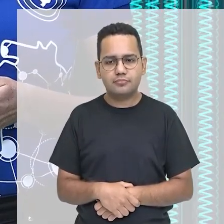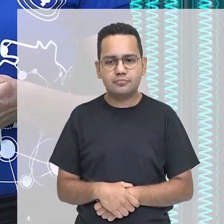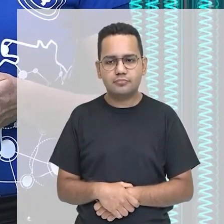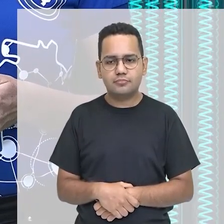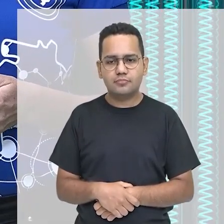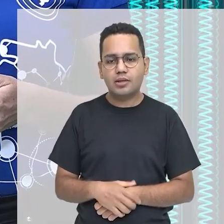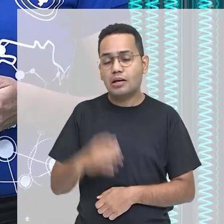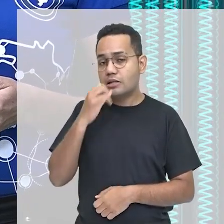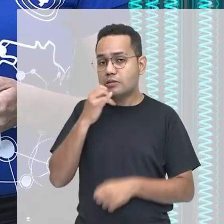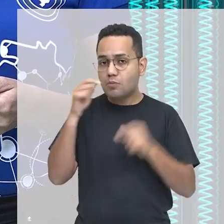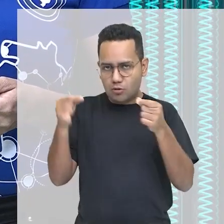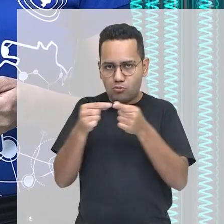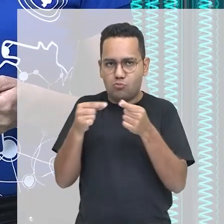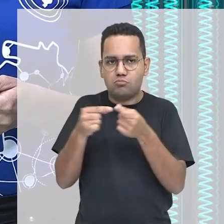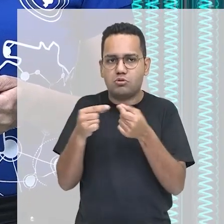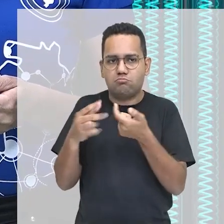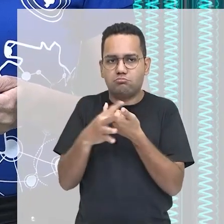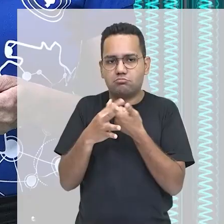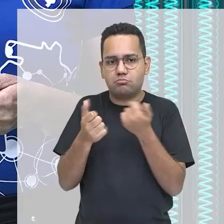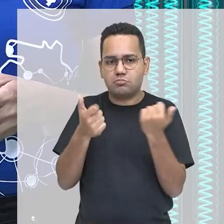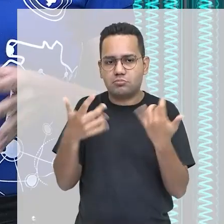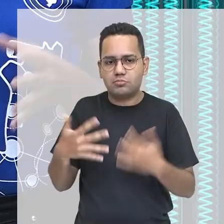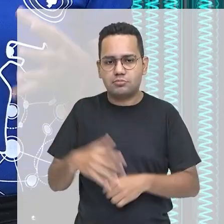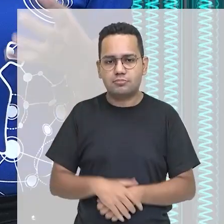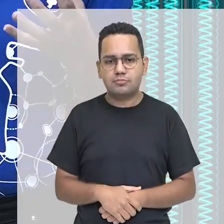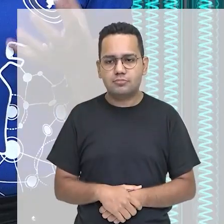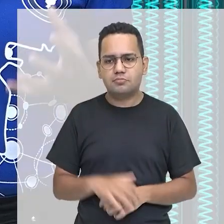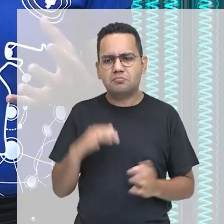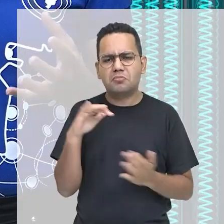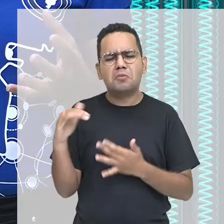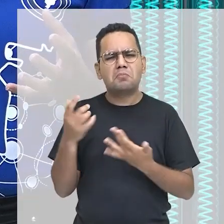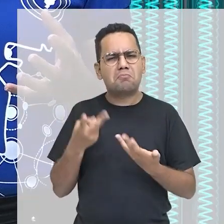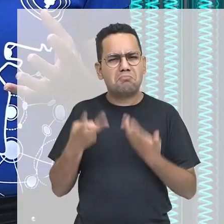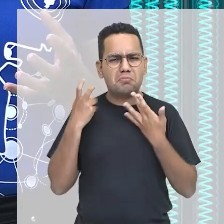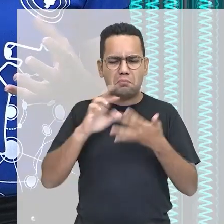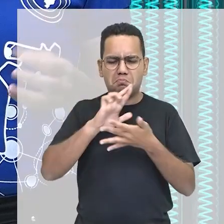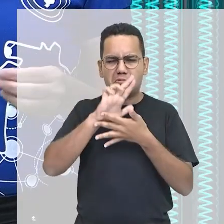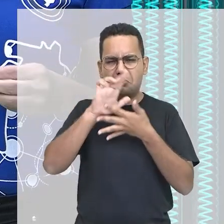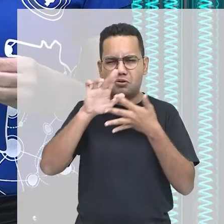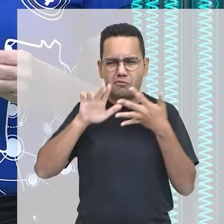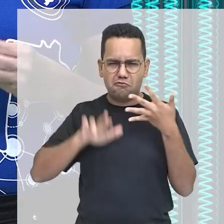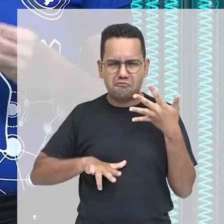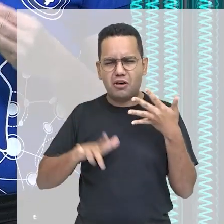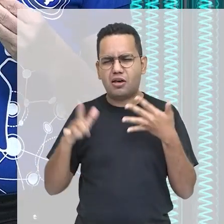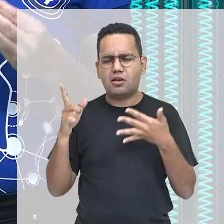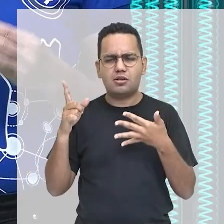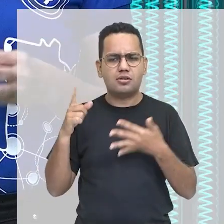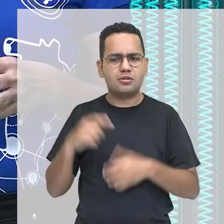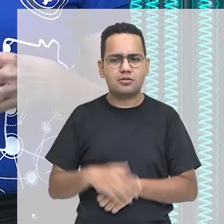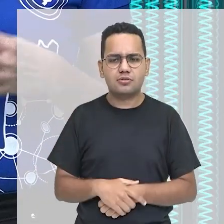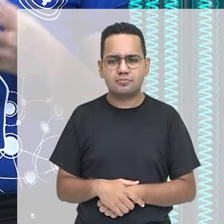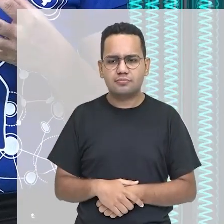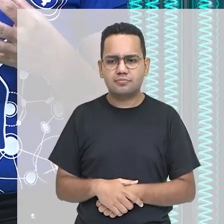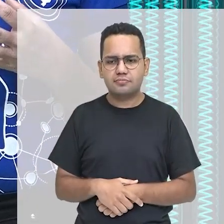exemplos das conjunções explicativas. Então, nós vimos vários tipos, não é verdade? Explicativas, não é?